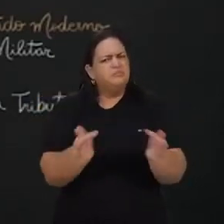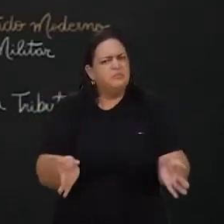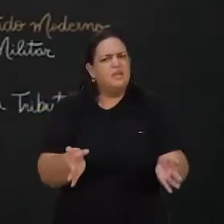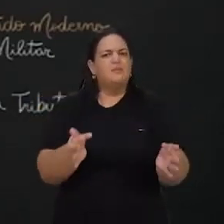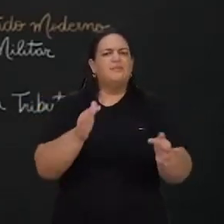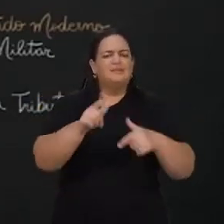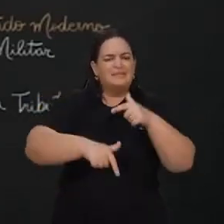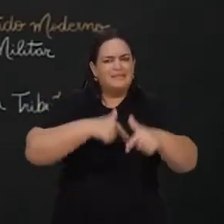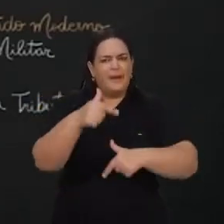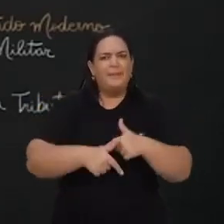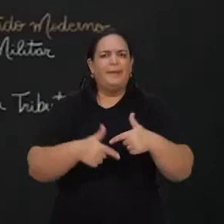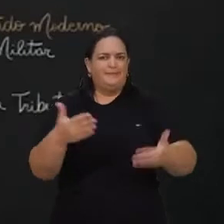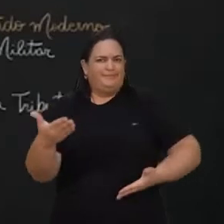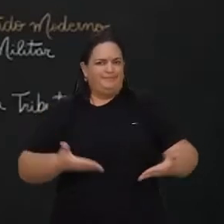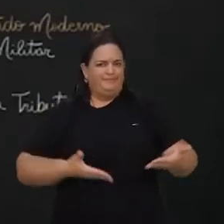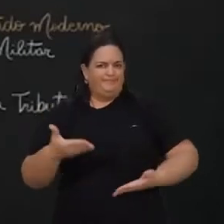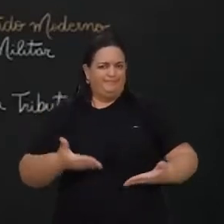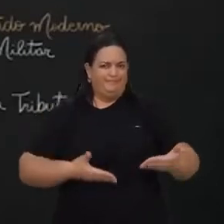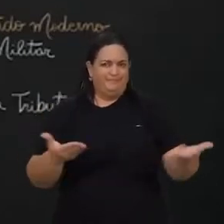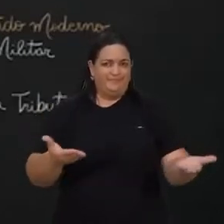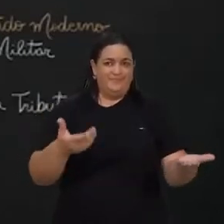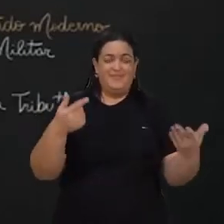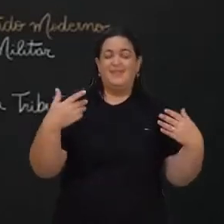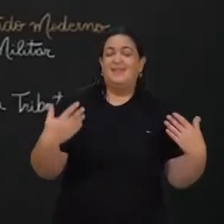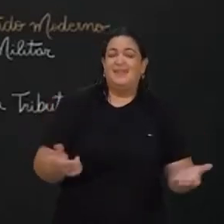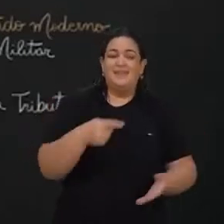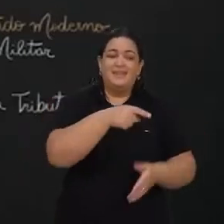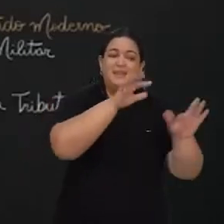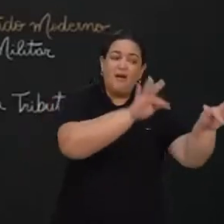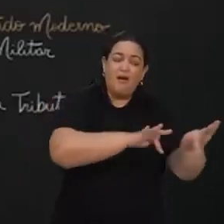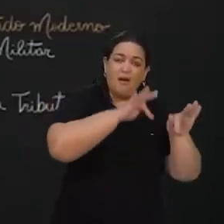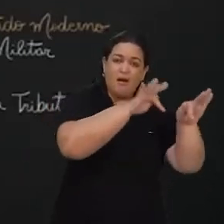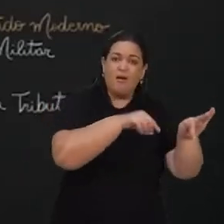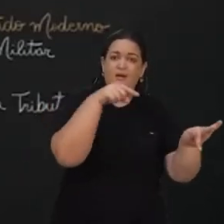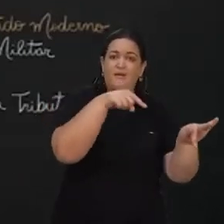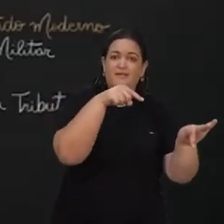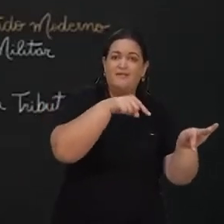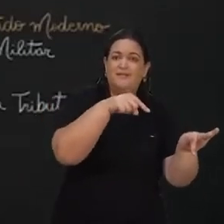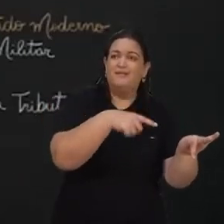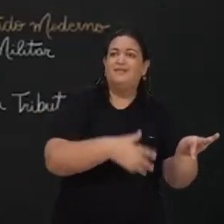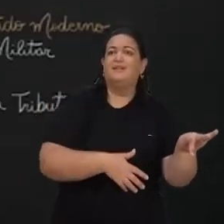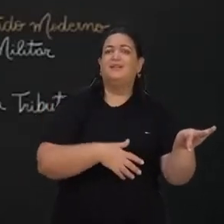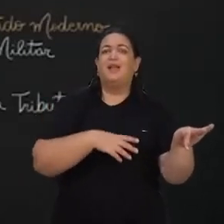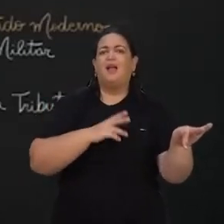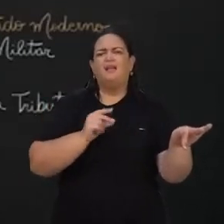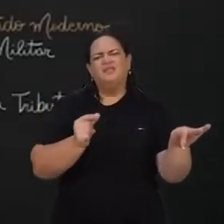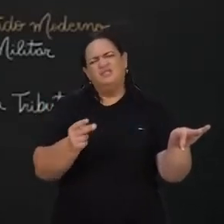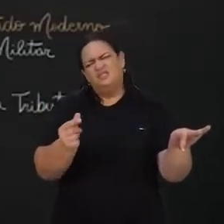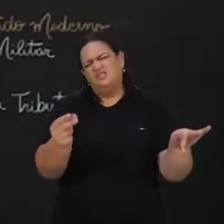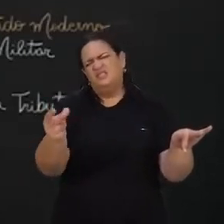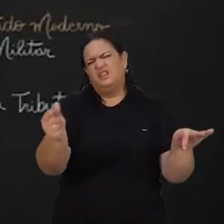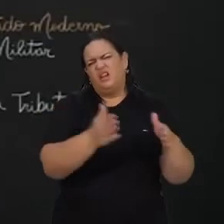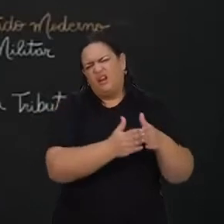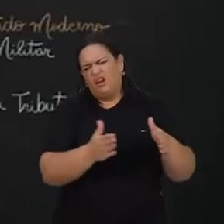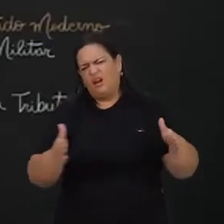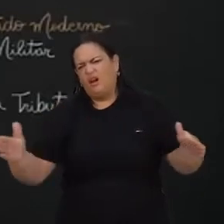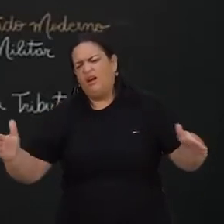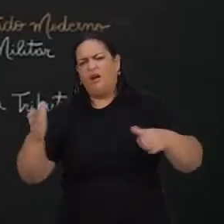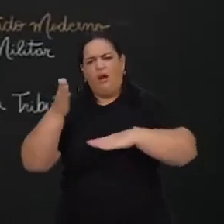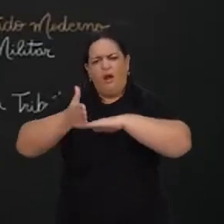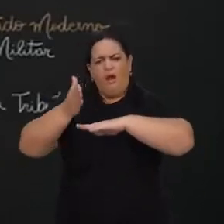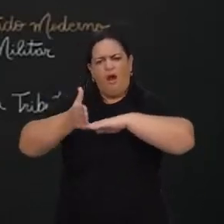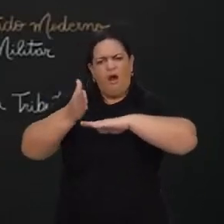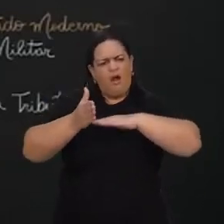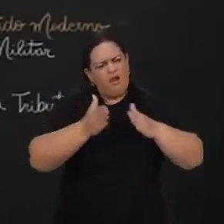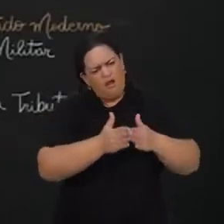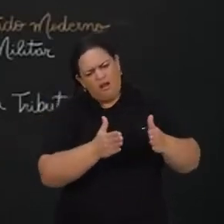servo. Esse modelo, conhecido como feudalismo e de alguns reinos germânicos, ele durou na Europa durante toda a Idade Média. Até